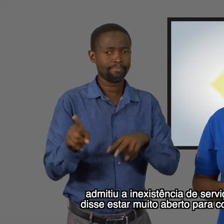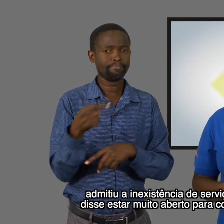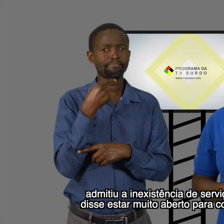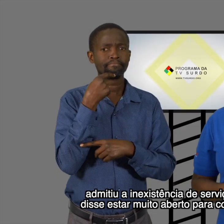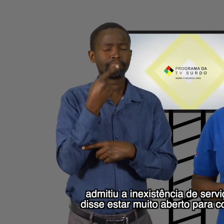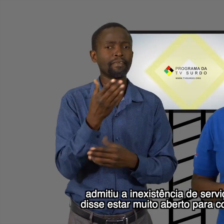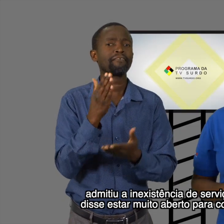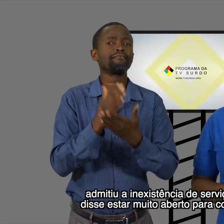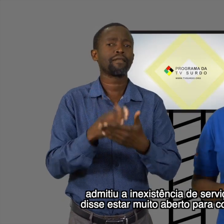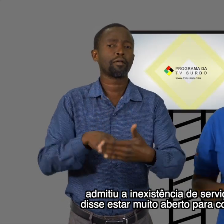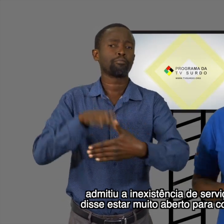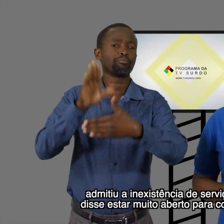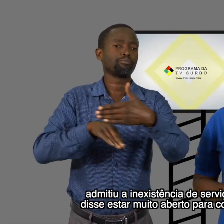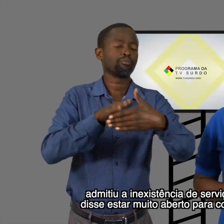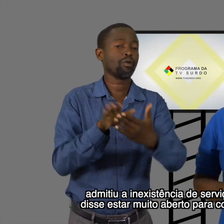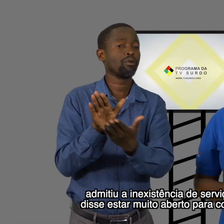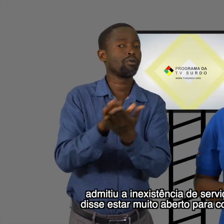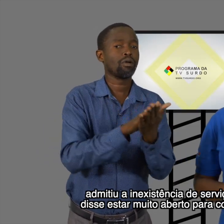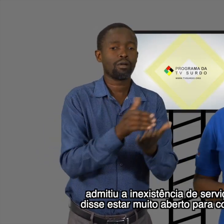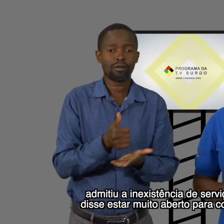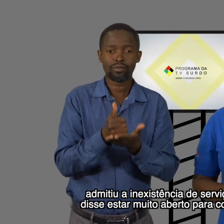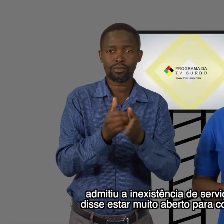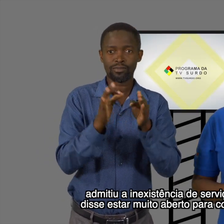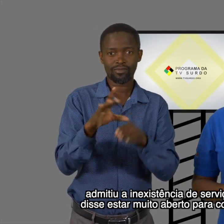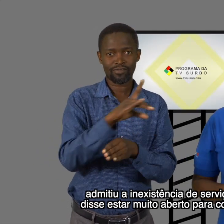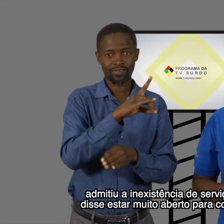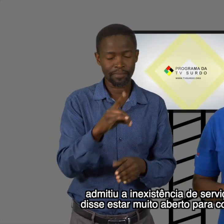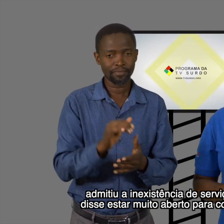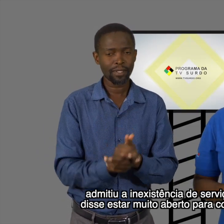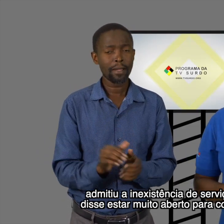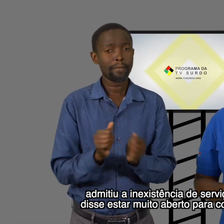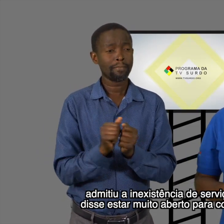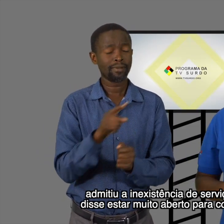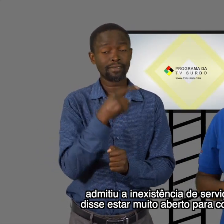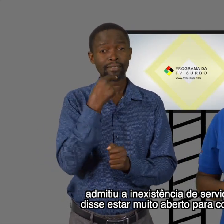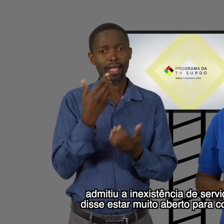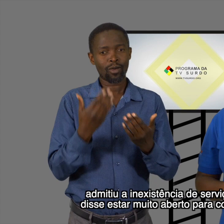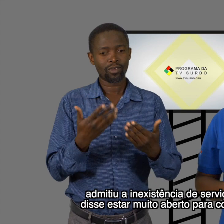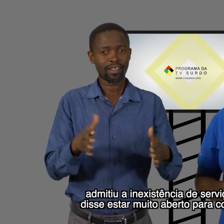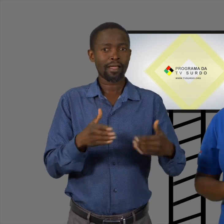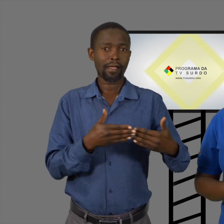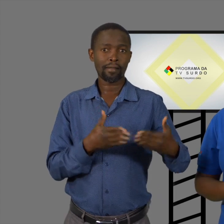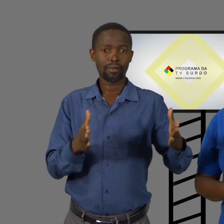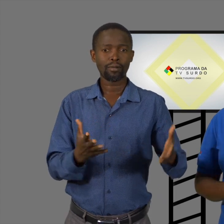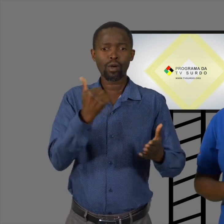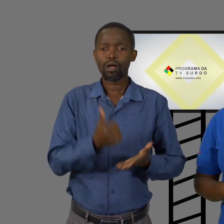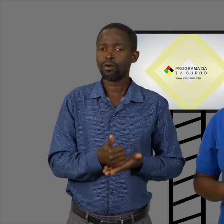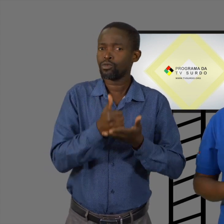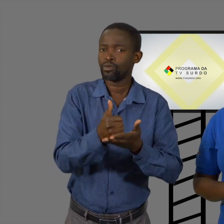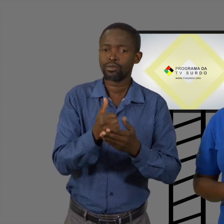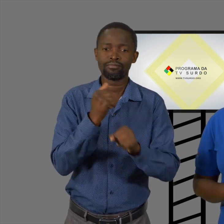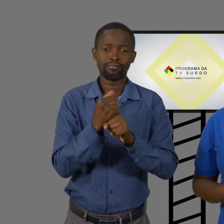inexistência de serviços relacionados e disse estar muito aberto para colaborar nesta área.